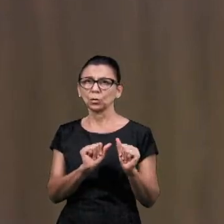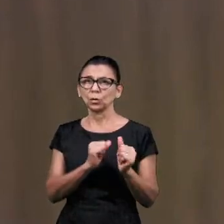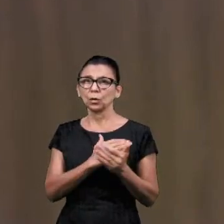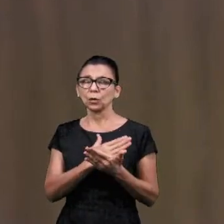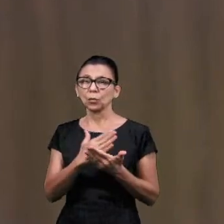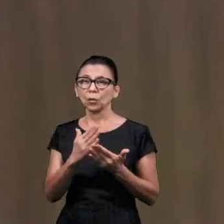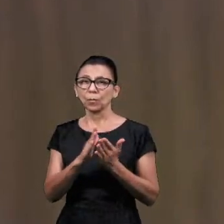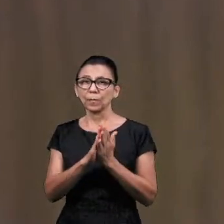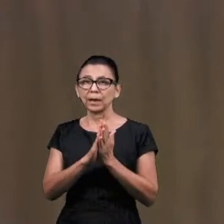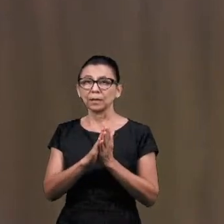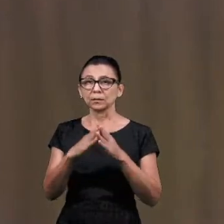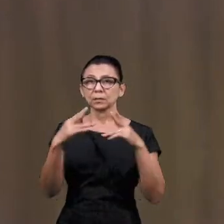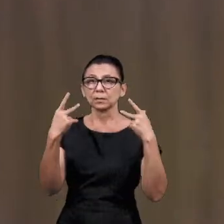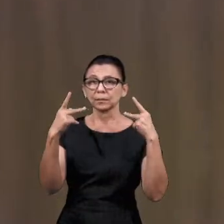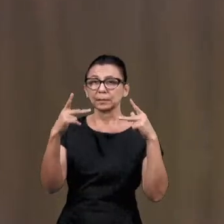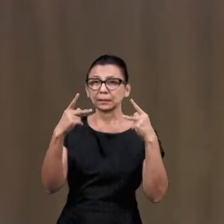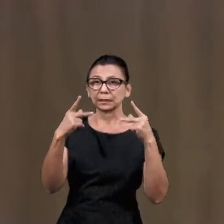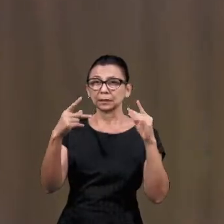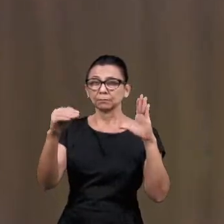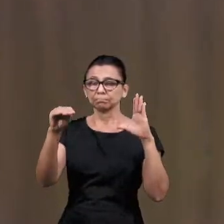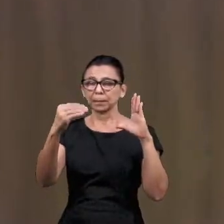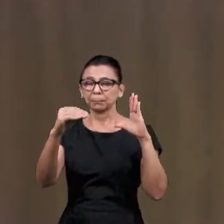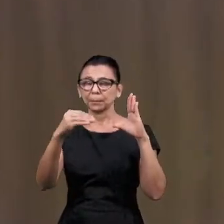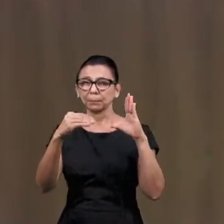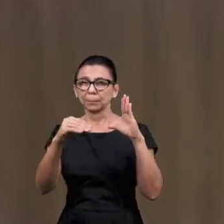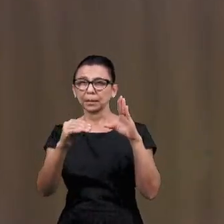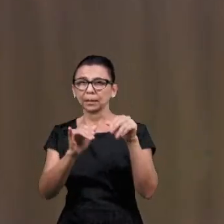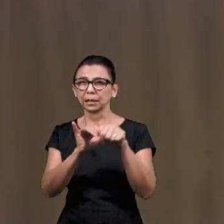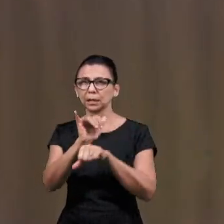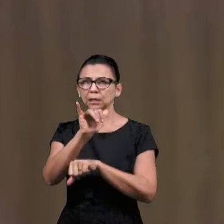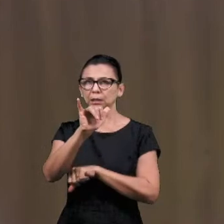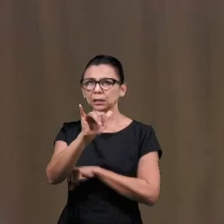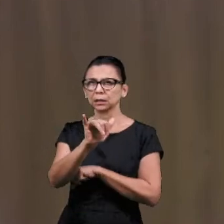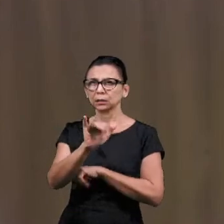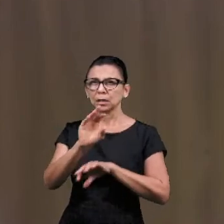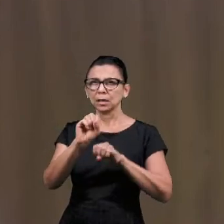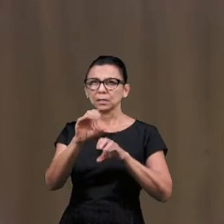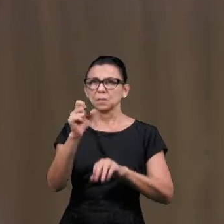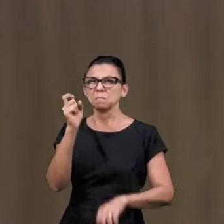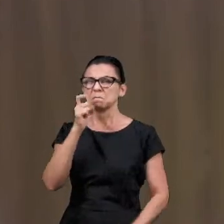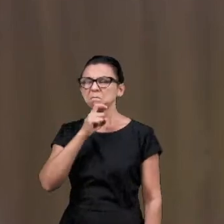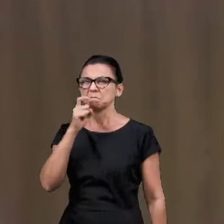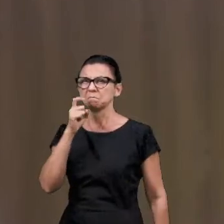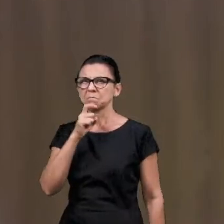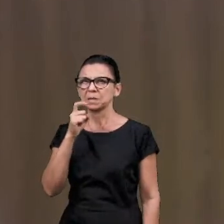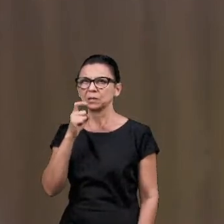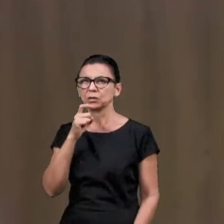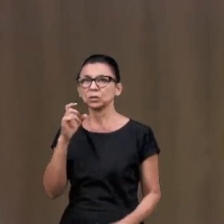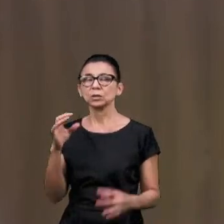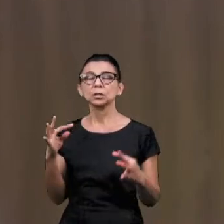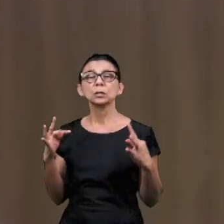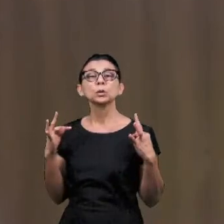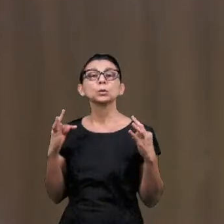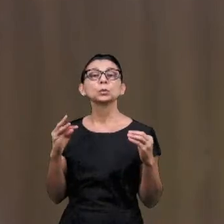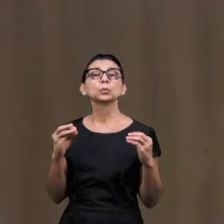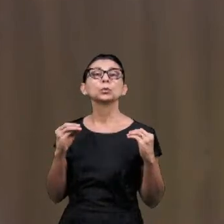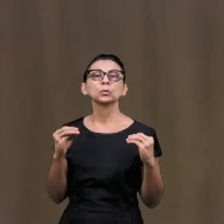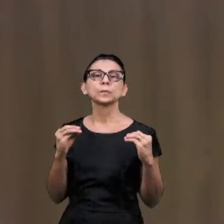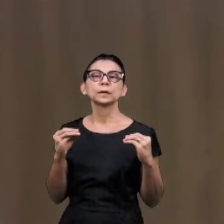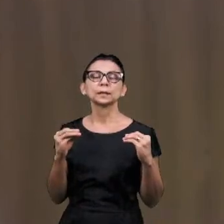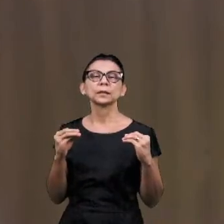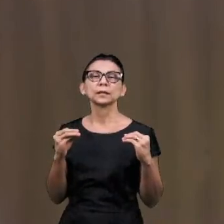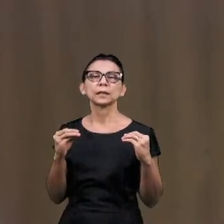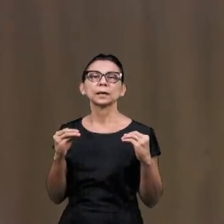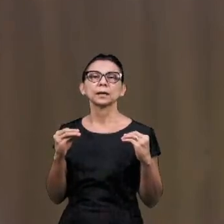suas pregações, enganos, ensinos mentirosos, tudo para favorecer o seu próprio interesse, o